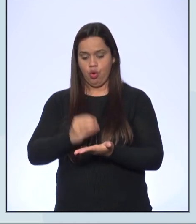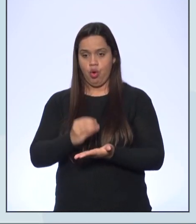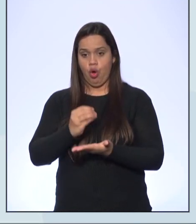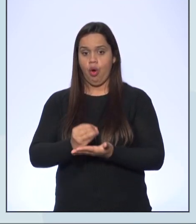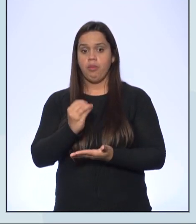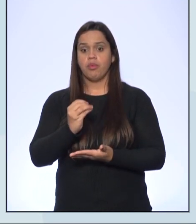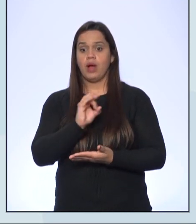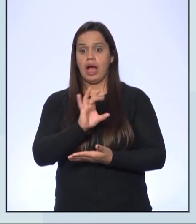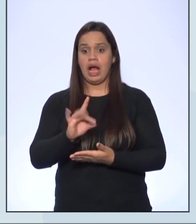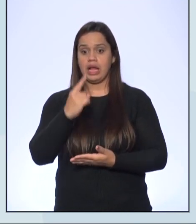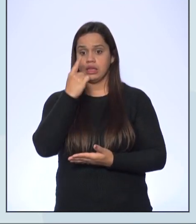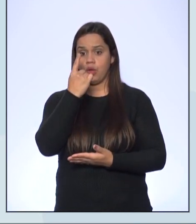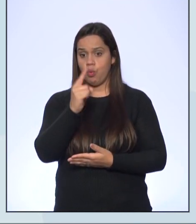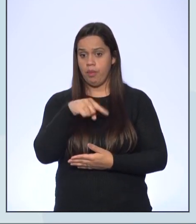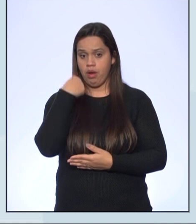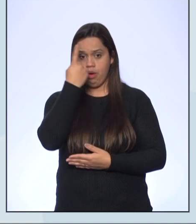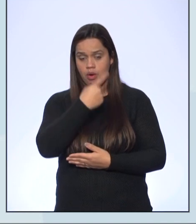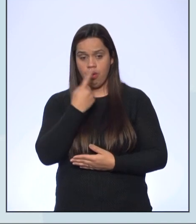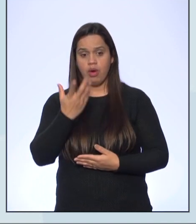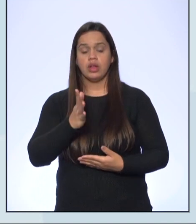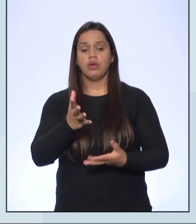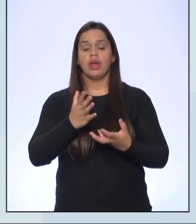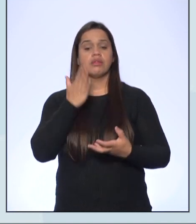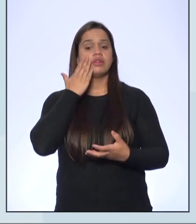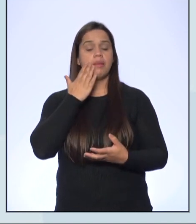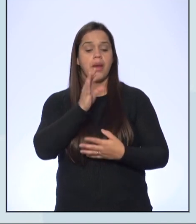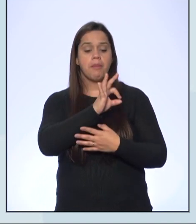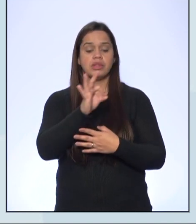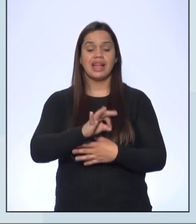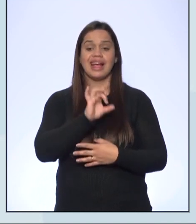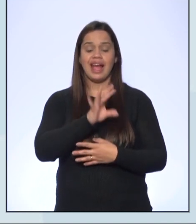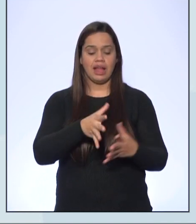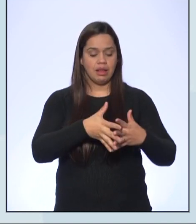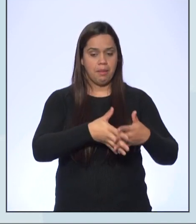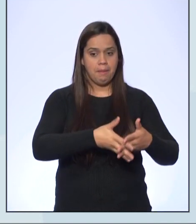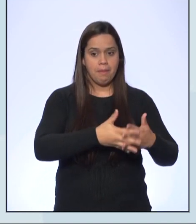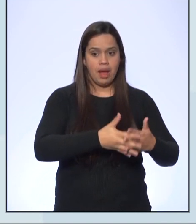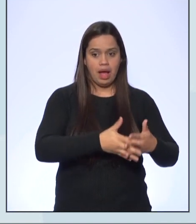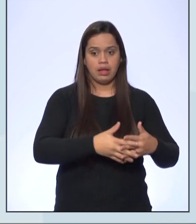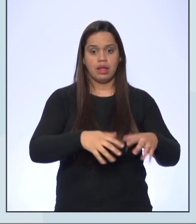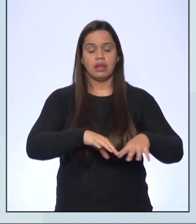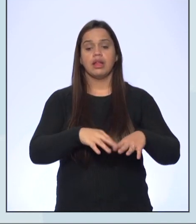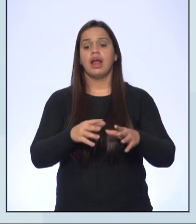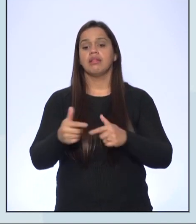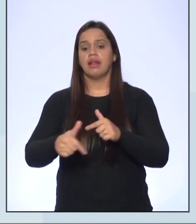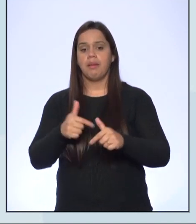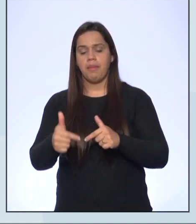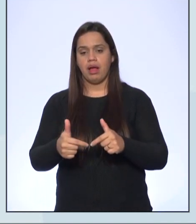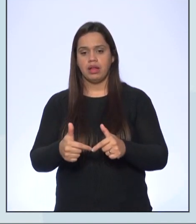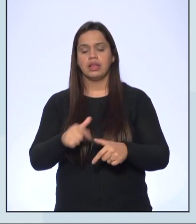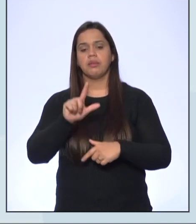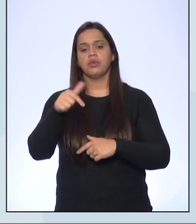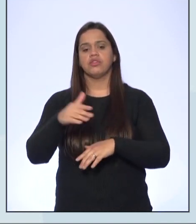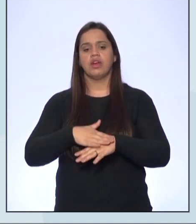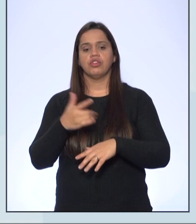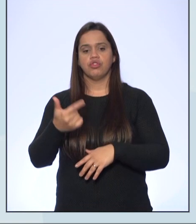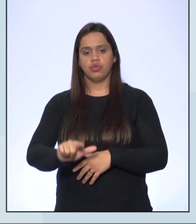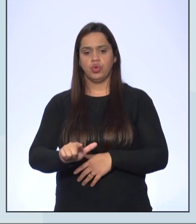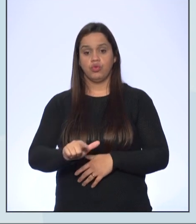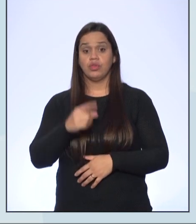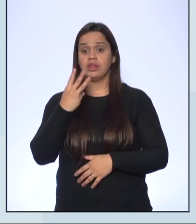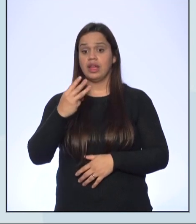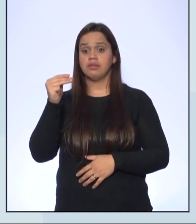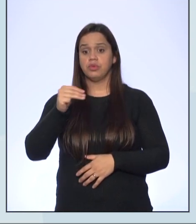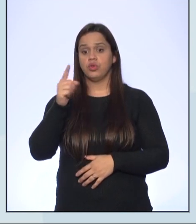quero saber a porcentagem que cada máquina trabalha. E aí a gente faz de novo nessa planilha eletrônica, tá bom? Vou dar